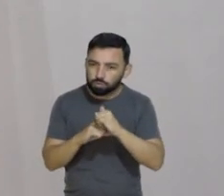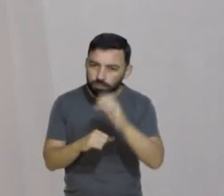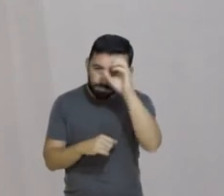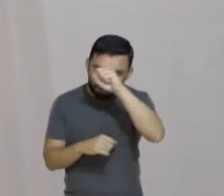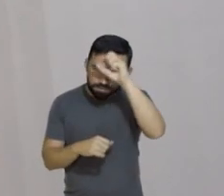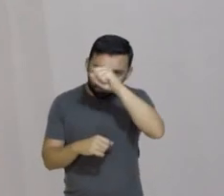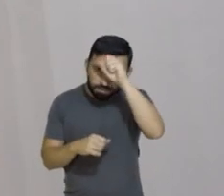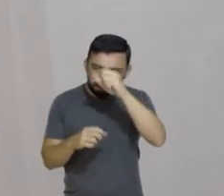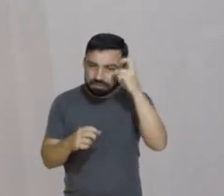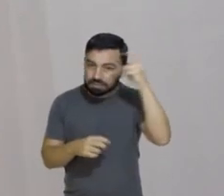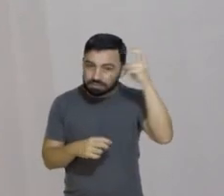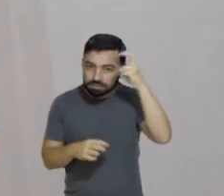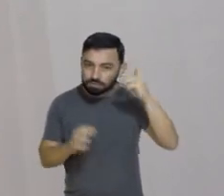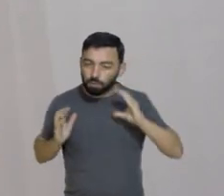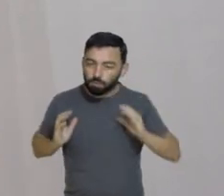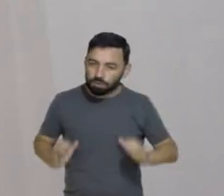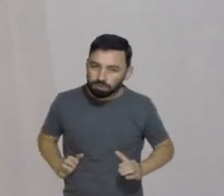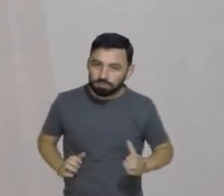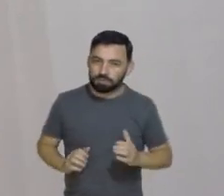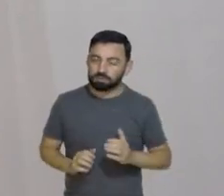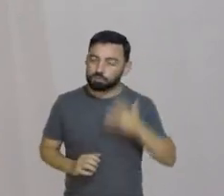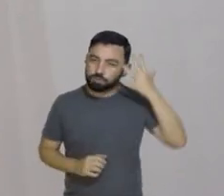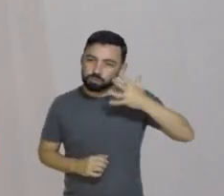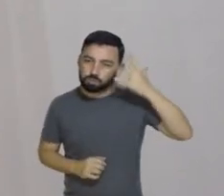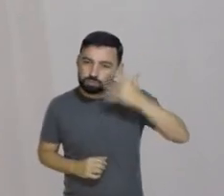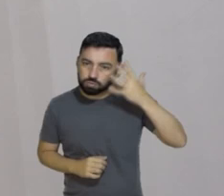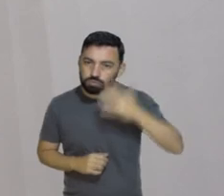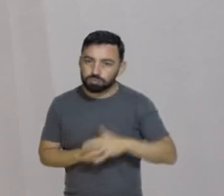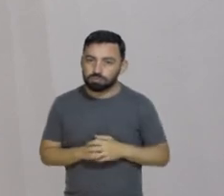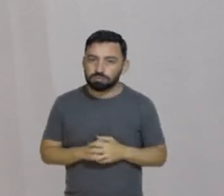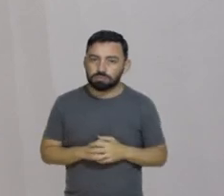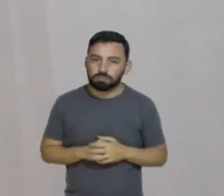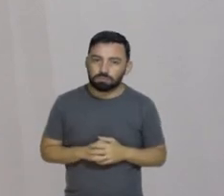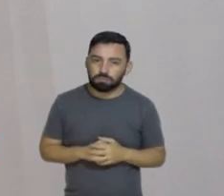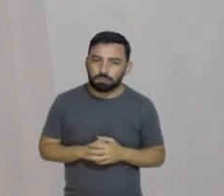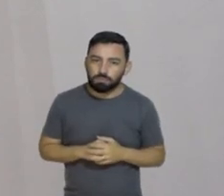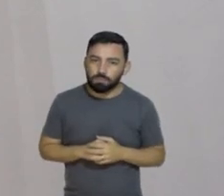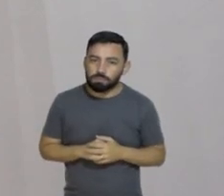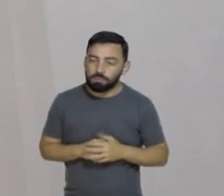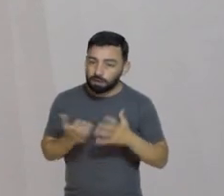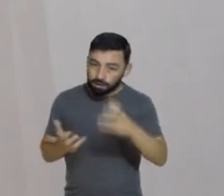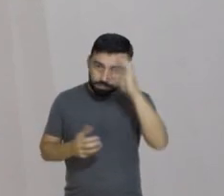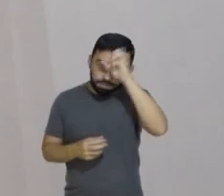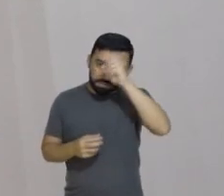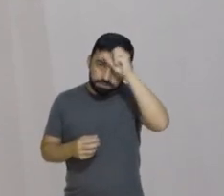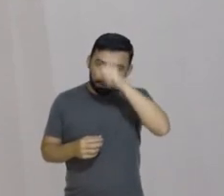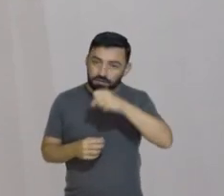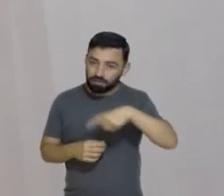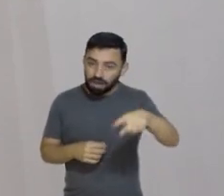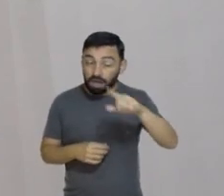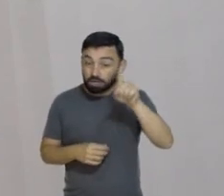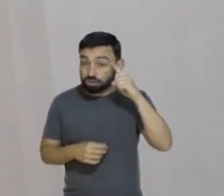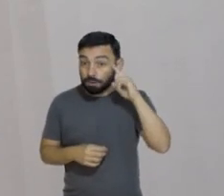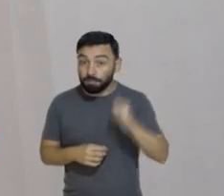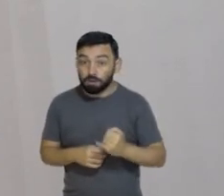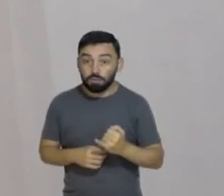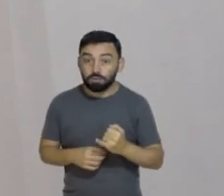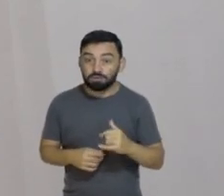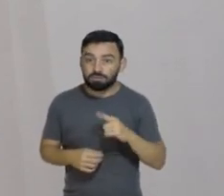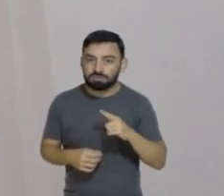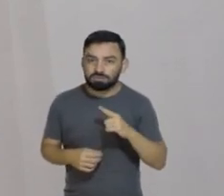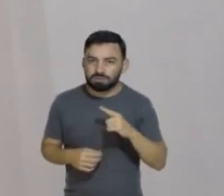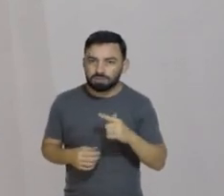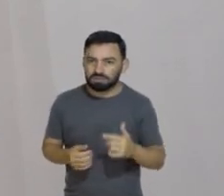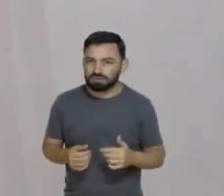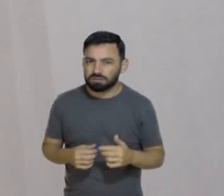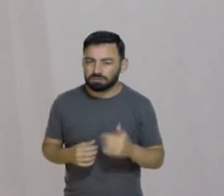Inteligência, comportamento, oratória, civismo. Quer aprender? Vai aprender com o povo do Japão, que tem o Ikigai,